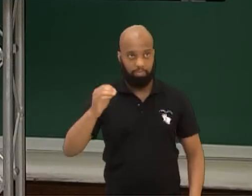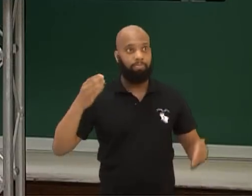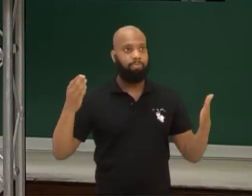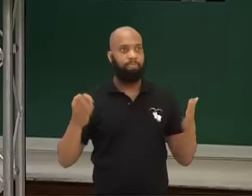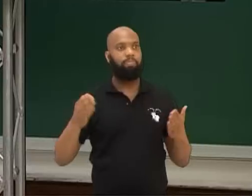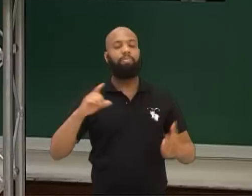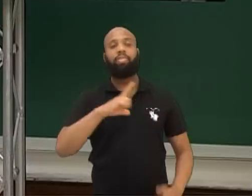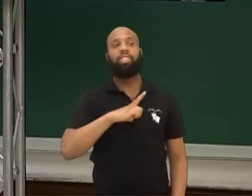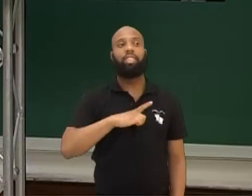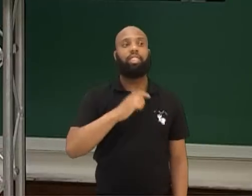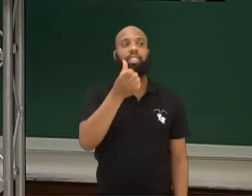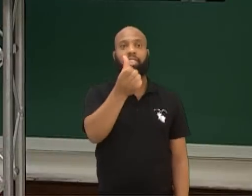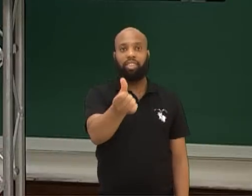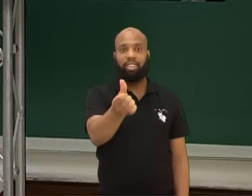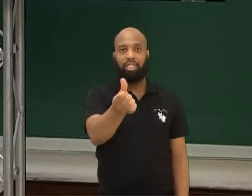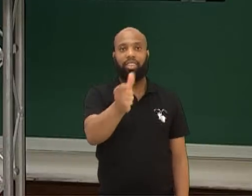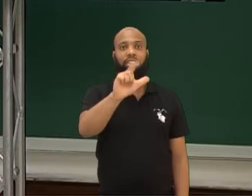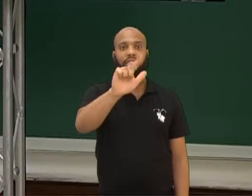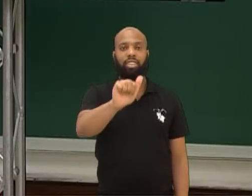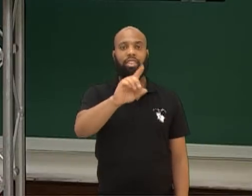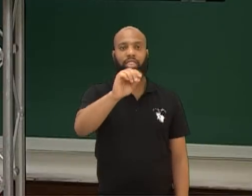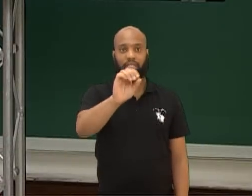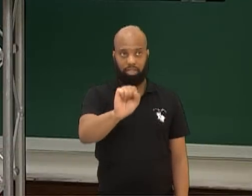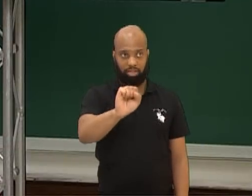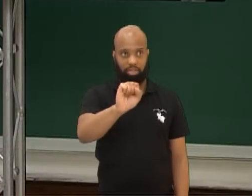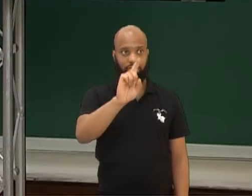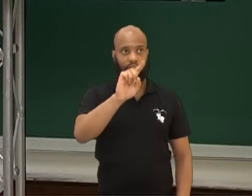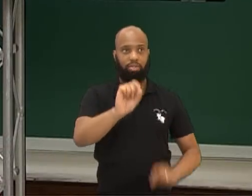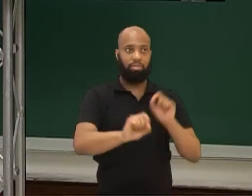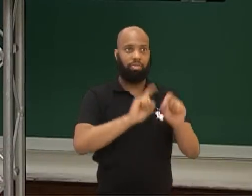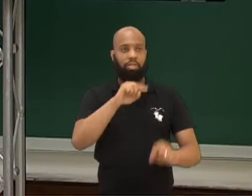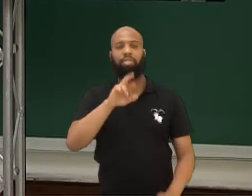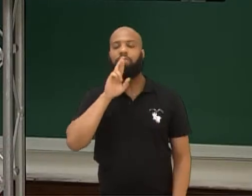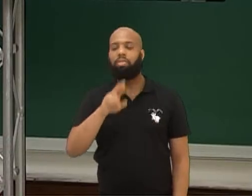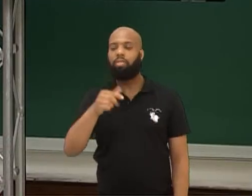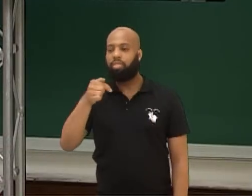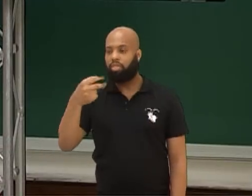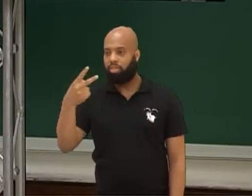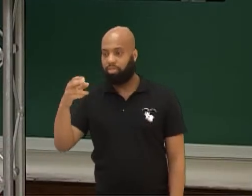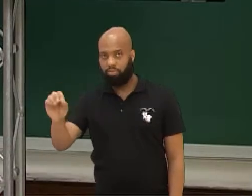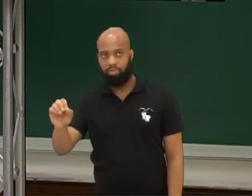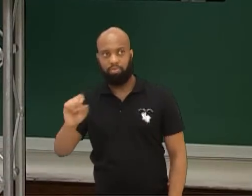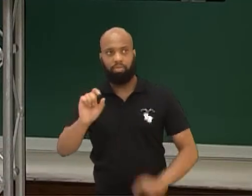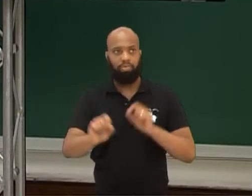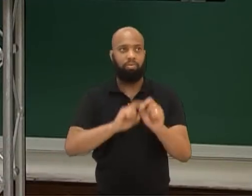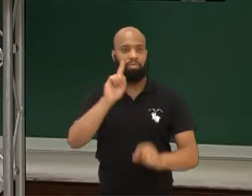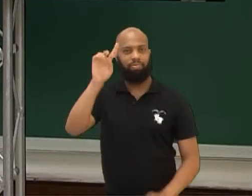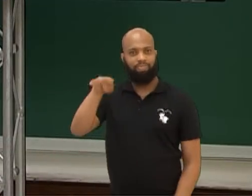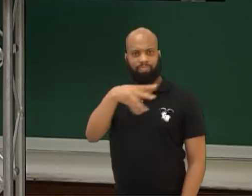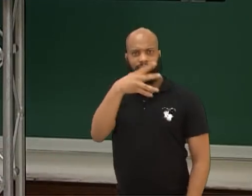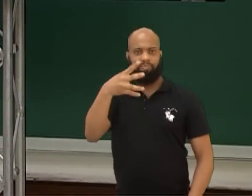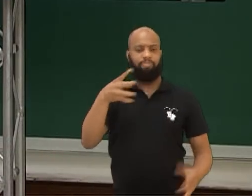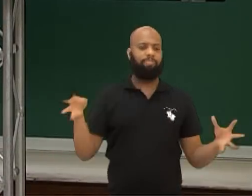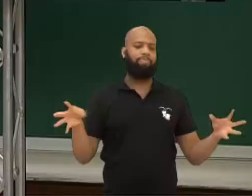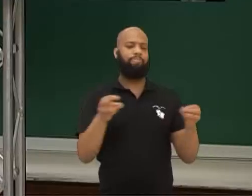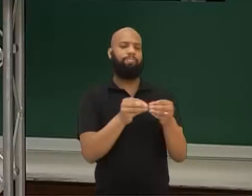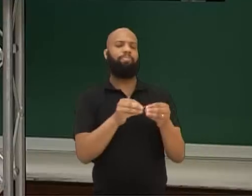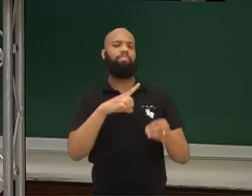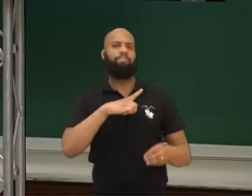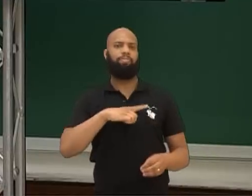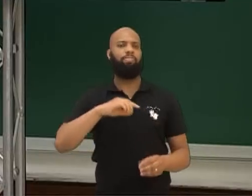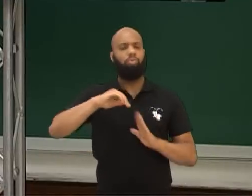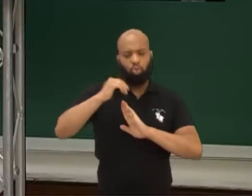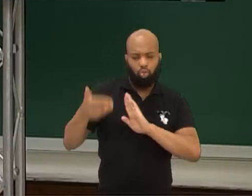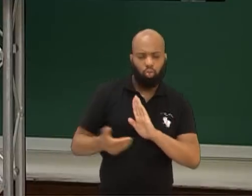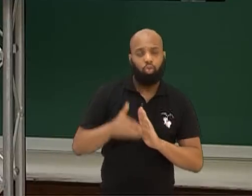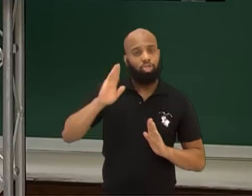a gente viu, até revisou hoje no exercício, dá 720. Então, esse aqui é um quadro resumo, quer dizer, é um resumo do que